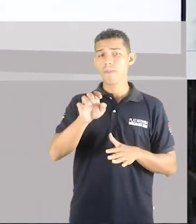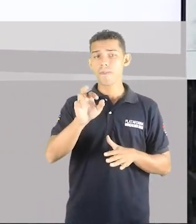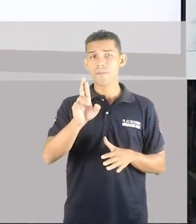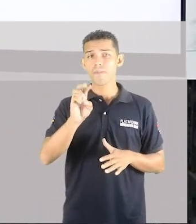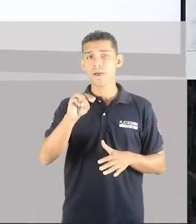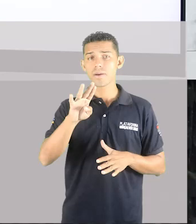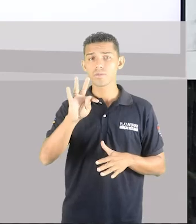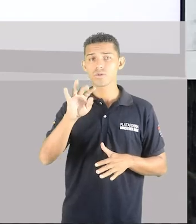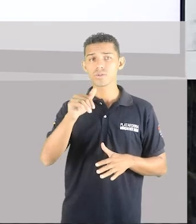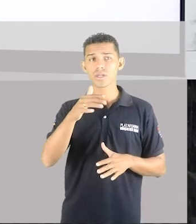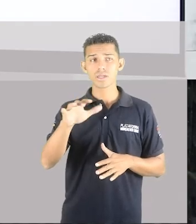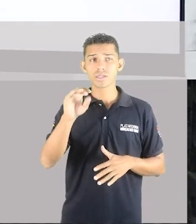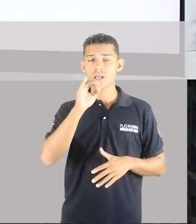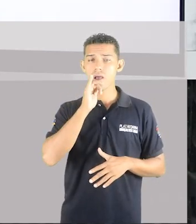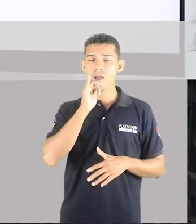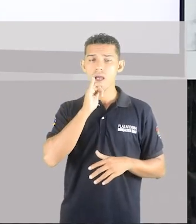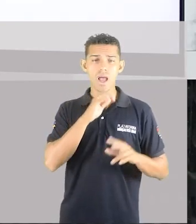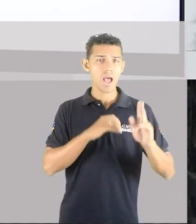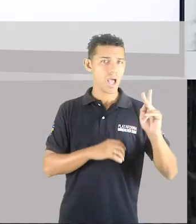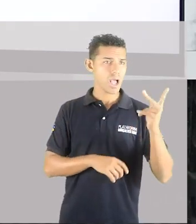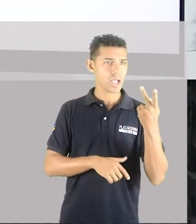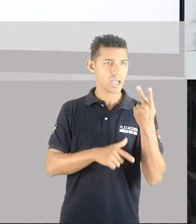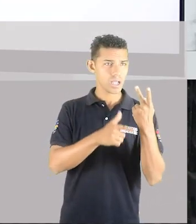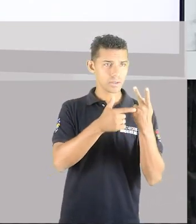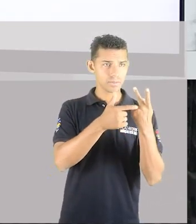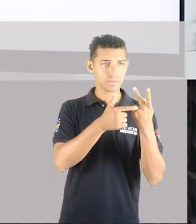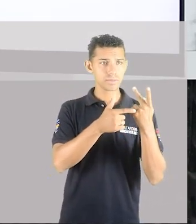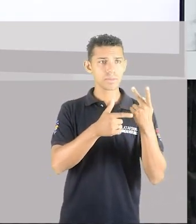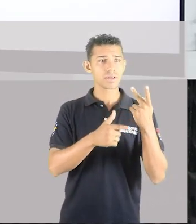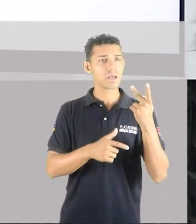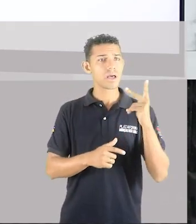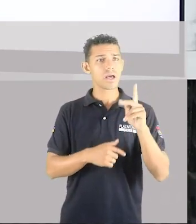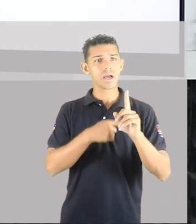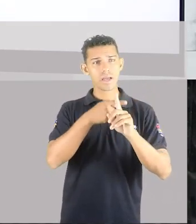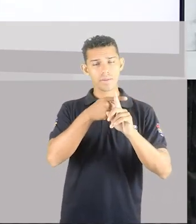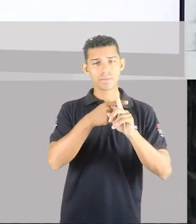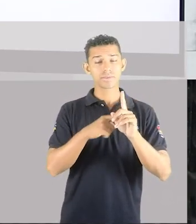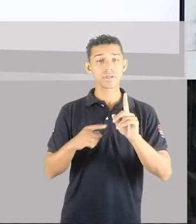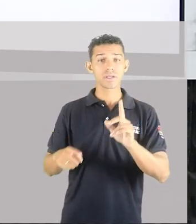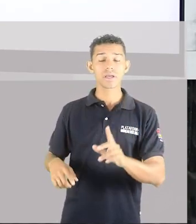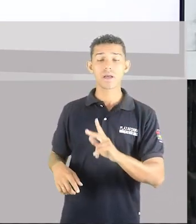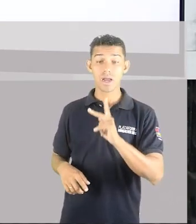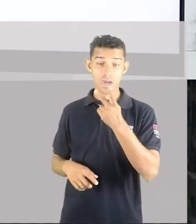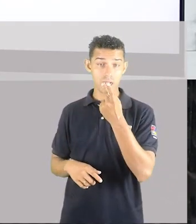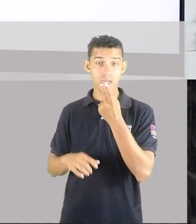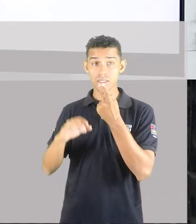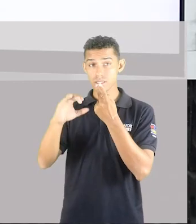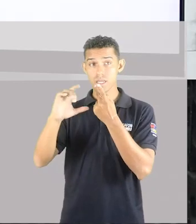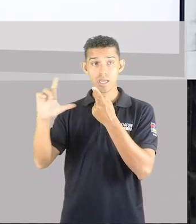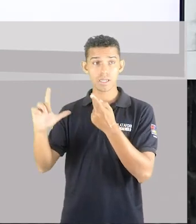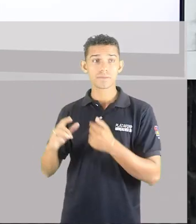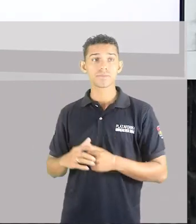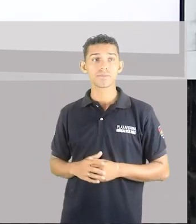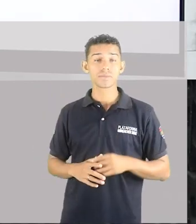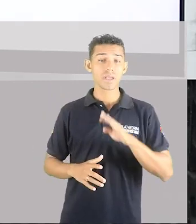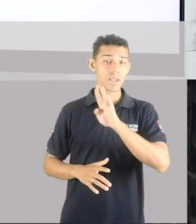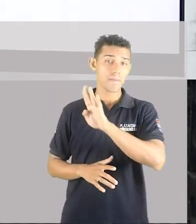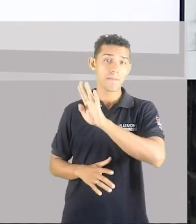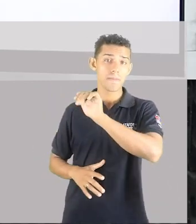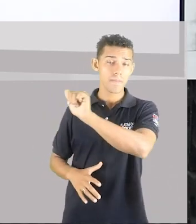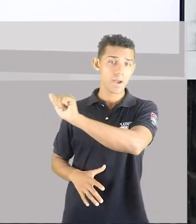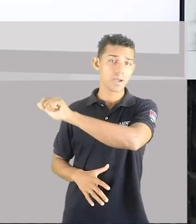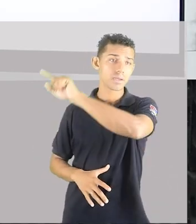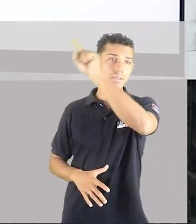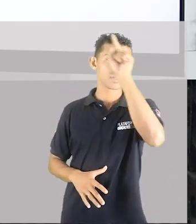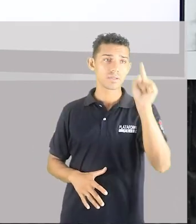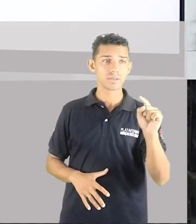tá? Então, percebe que aqui, ó, esse H+, ele fica com o Cl, forma HCl. E esse bário vem para o lugar do